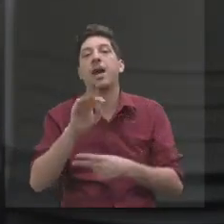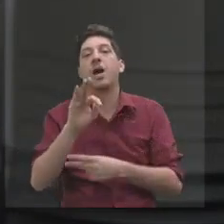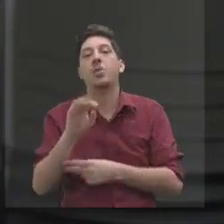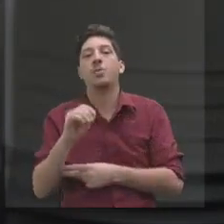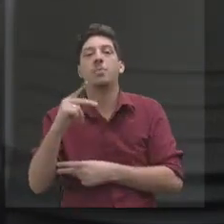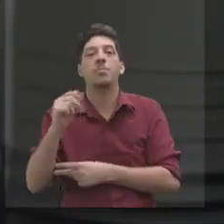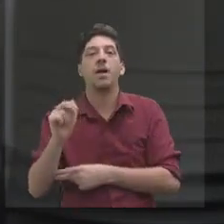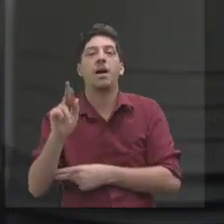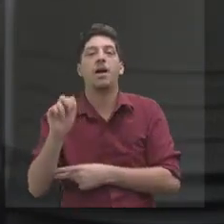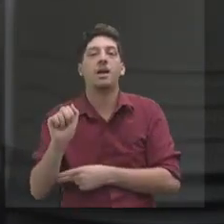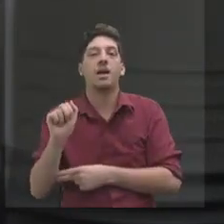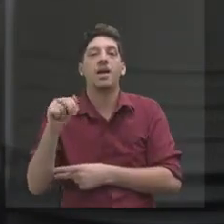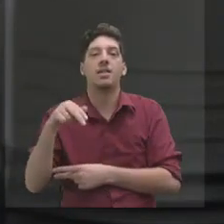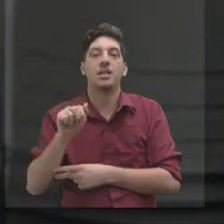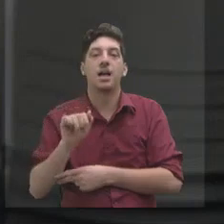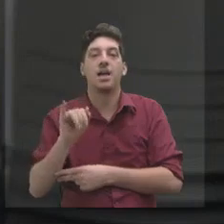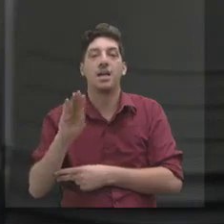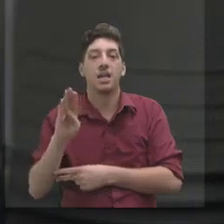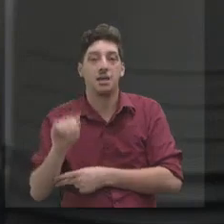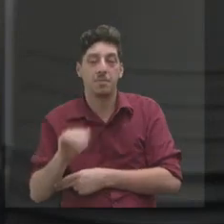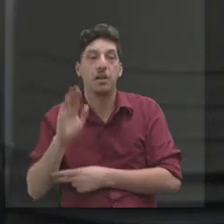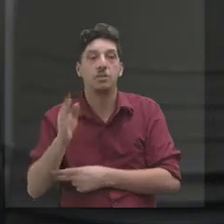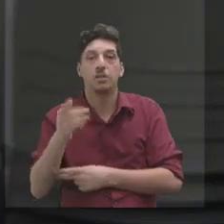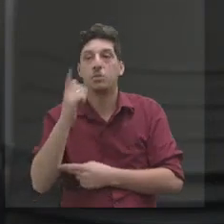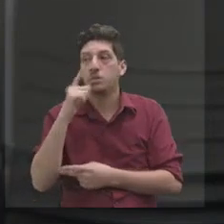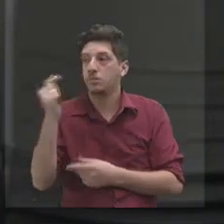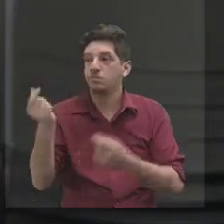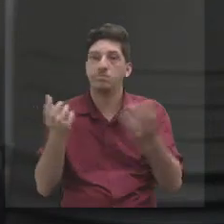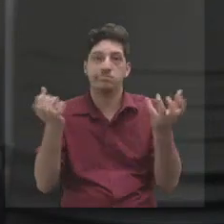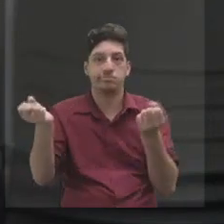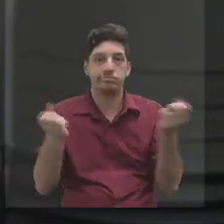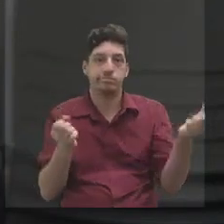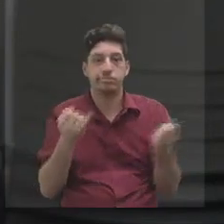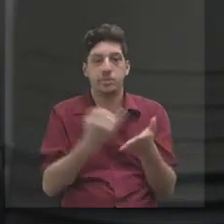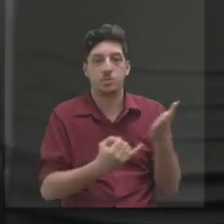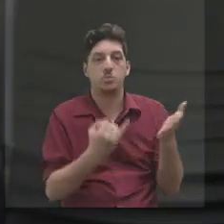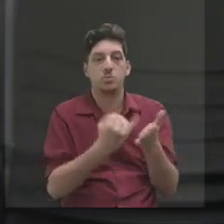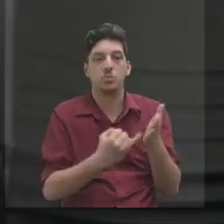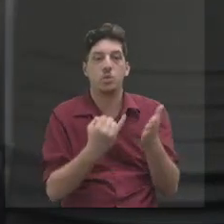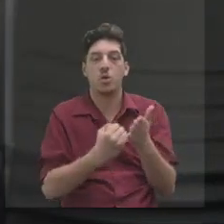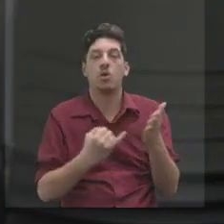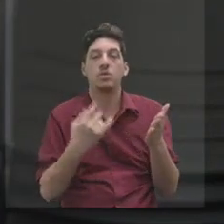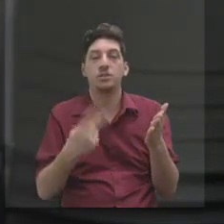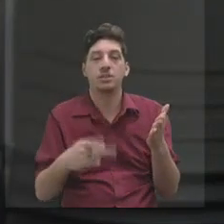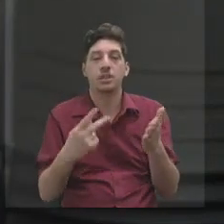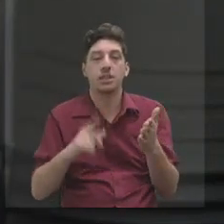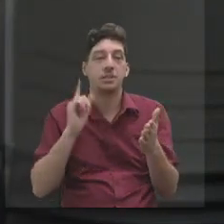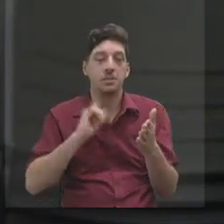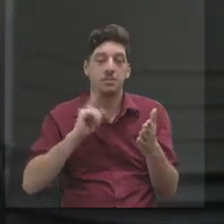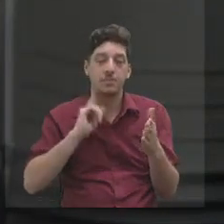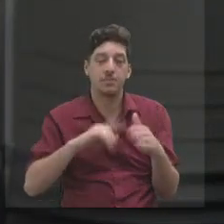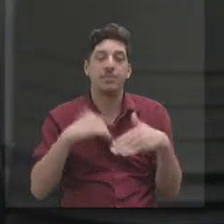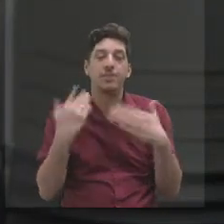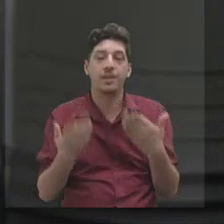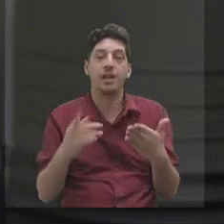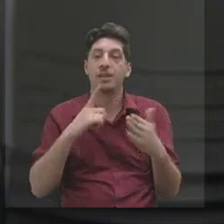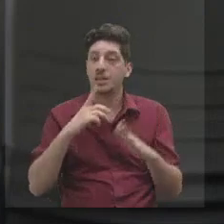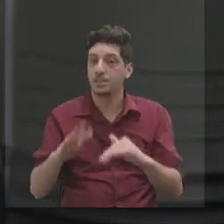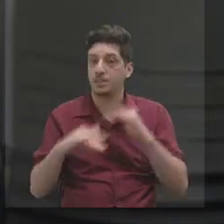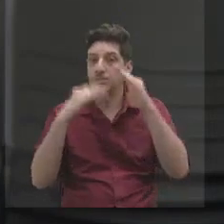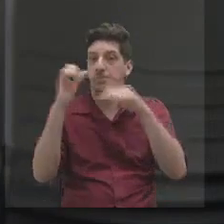dão são grandes arrecadores arrecadadoras de impostos para o estado de Minas Gerais então elas trazem o desenvolvimento